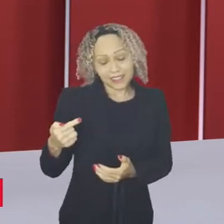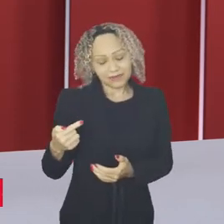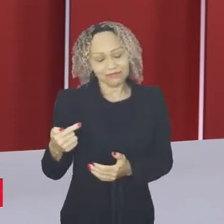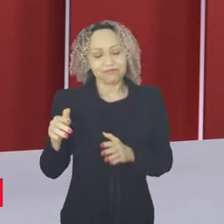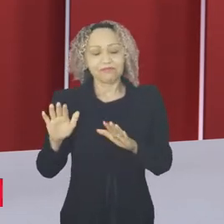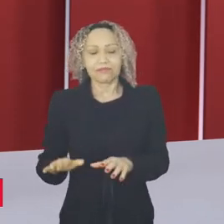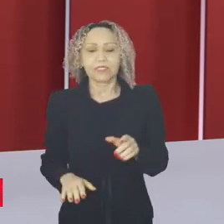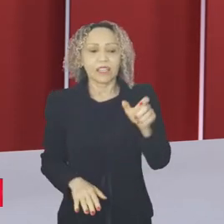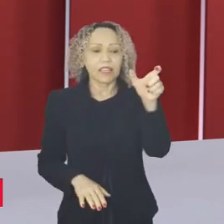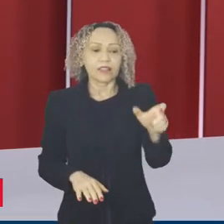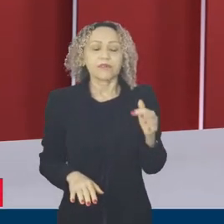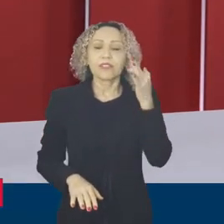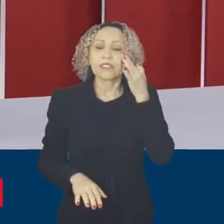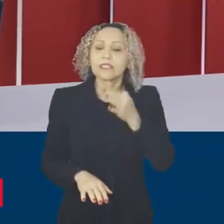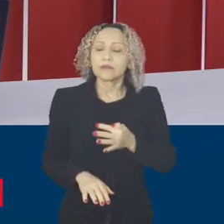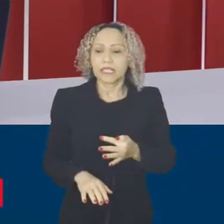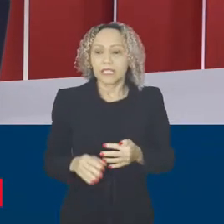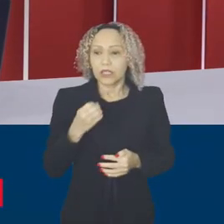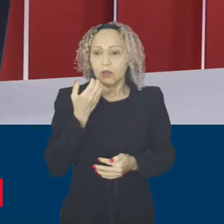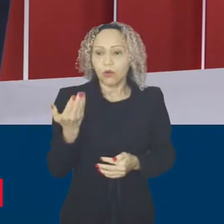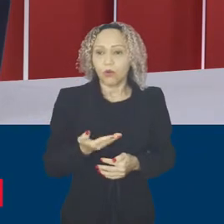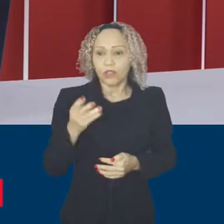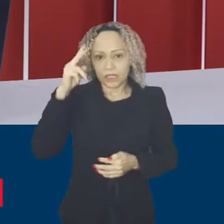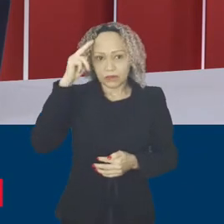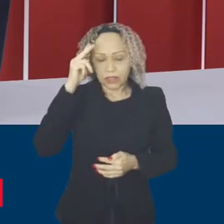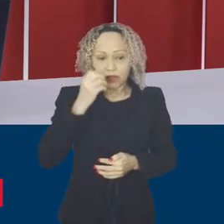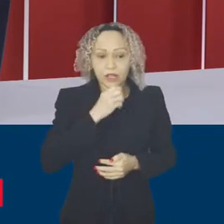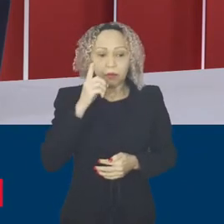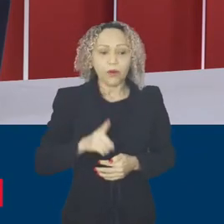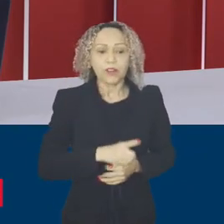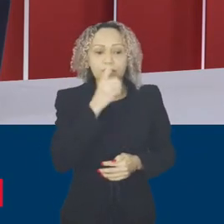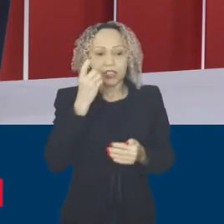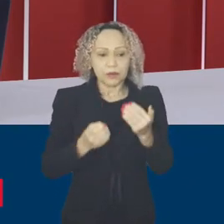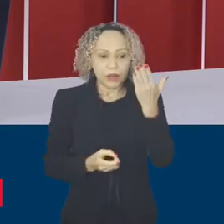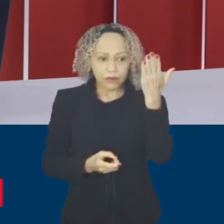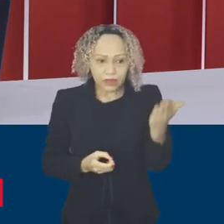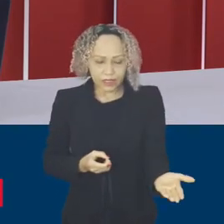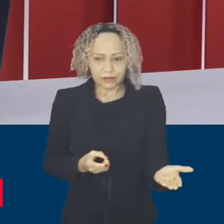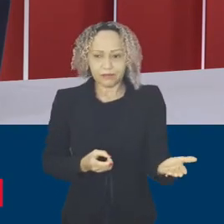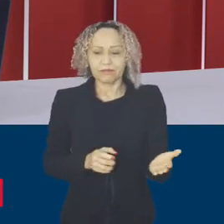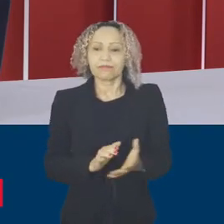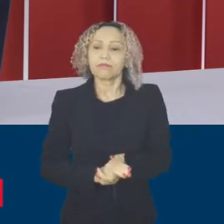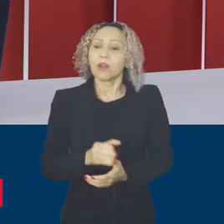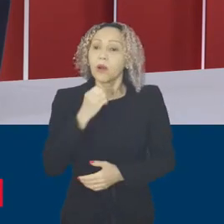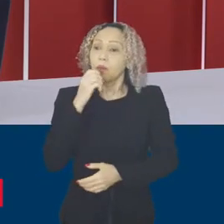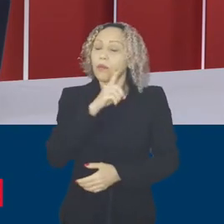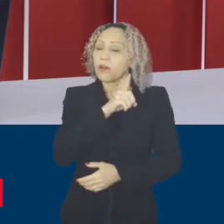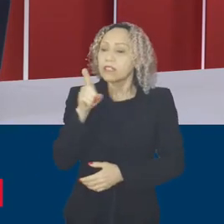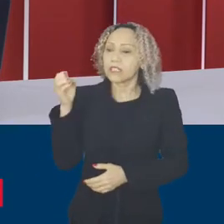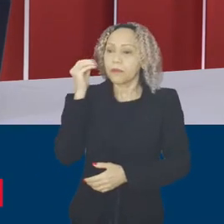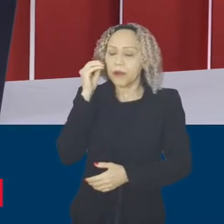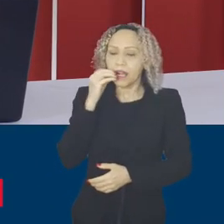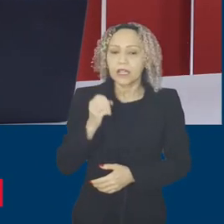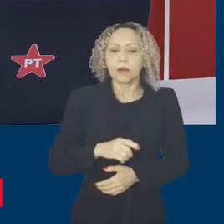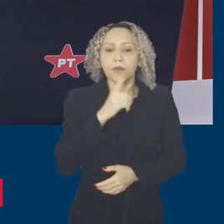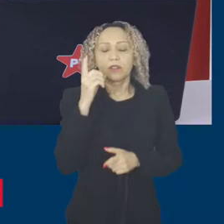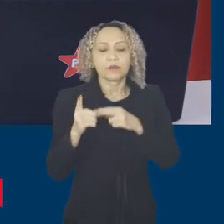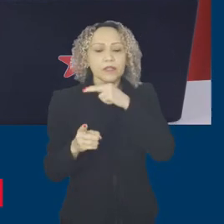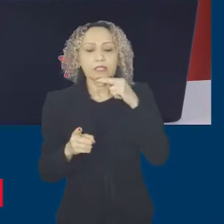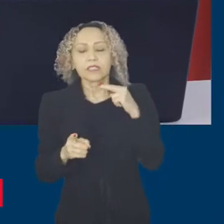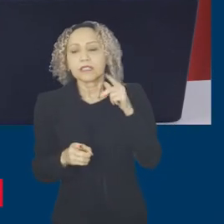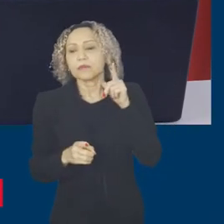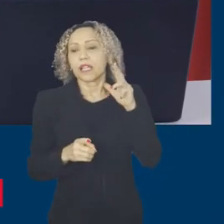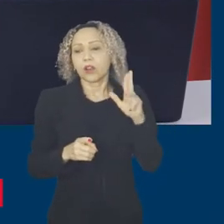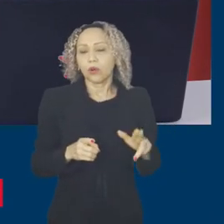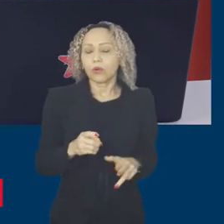hoje é segunda-feira. Bom dia para você. Muito bom dia, Amanda. Bom dia para a Nayane, bom dia para a Lúcia, bom dia para